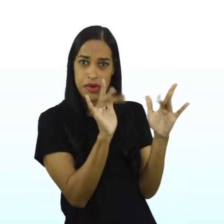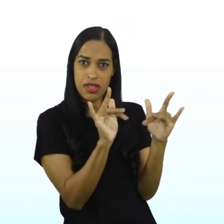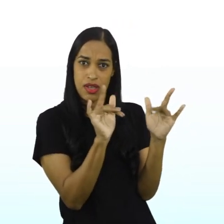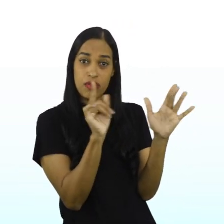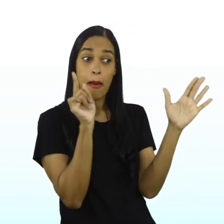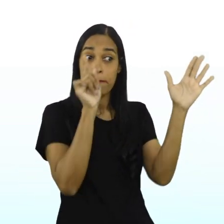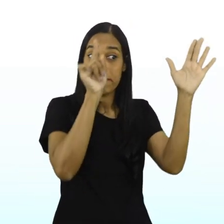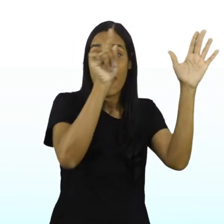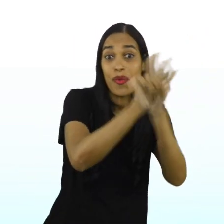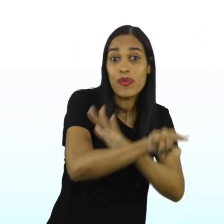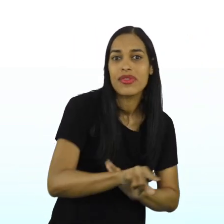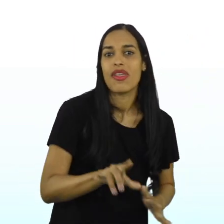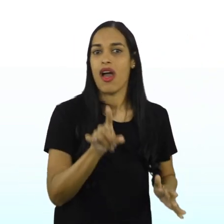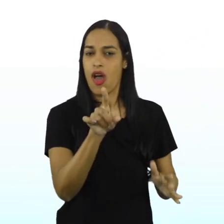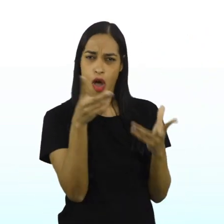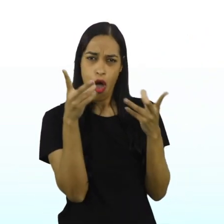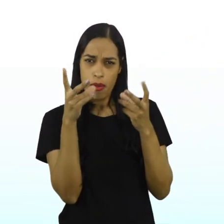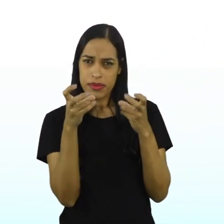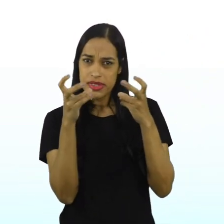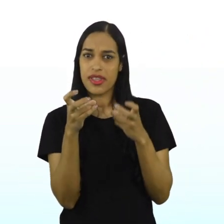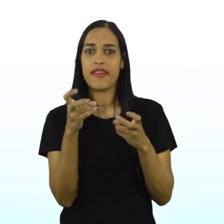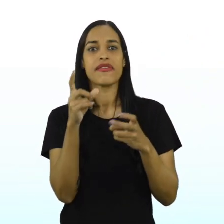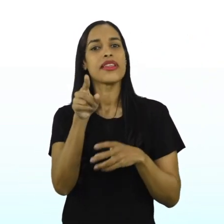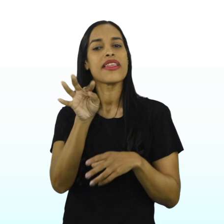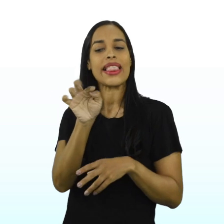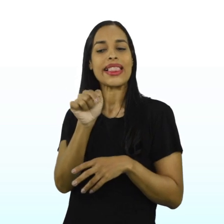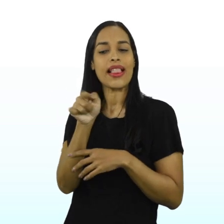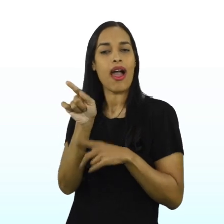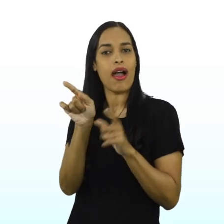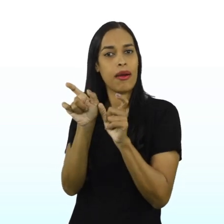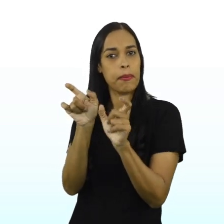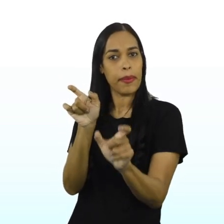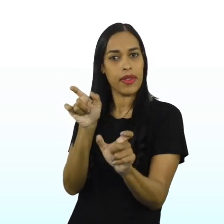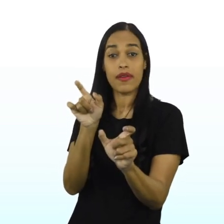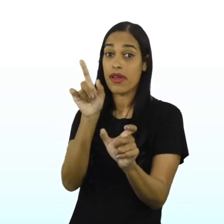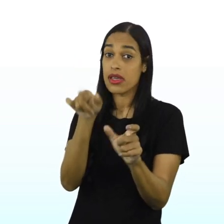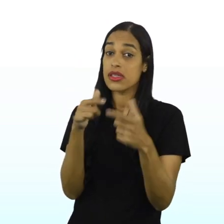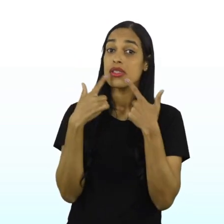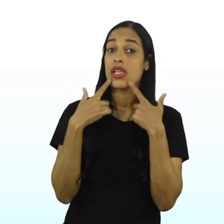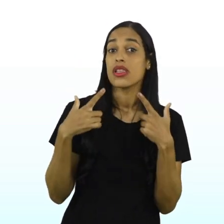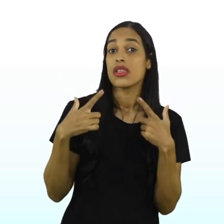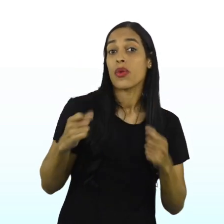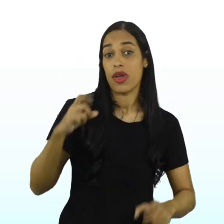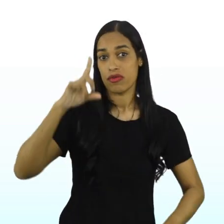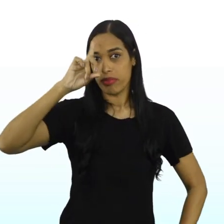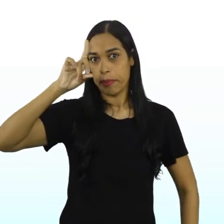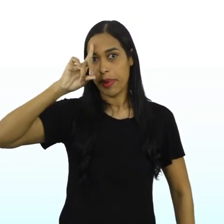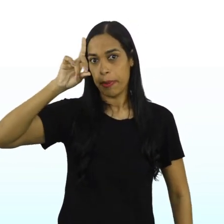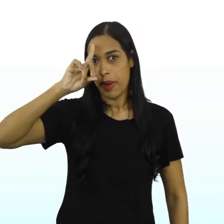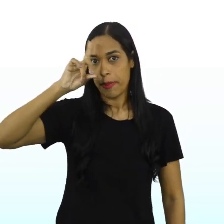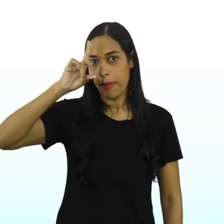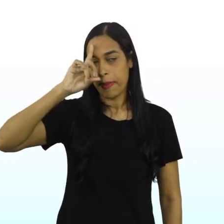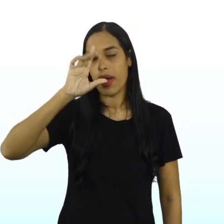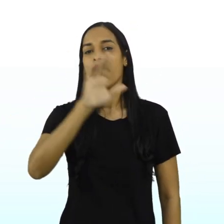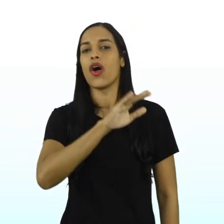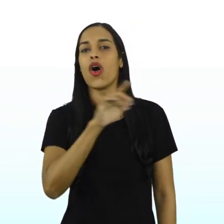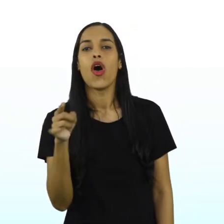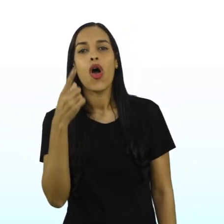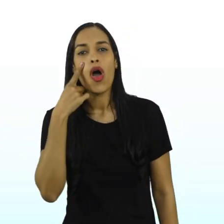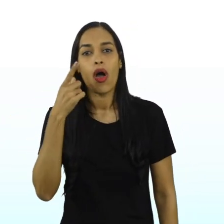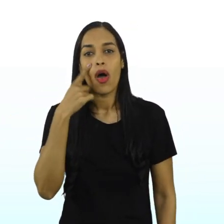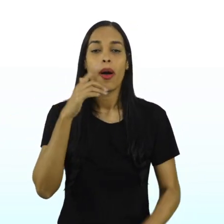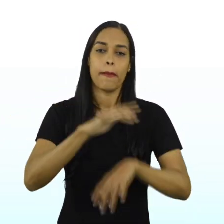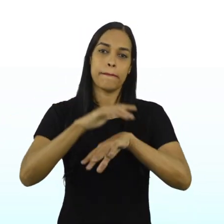uma pergunta. E outra, observe que ele usa tá. Isso é linguagem coloquial. Fera,